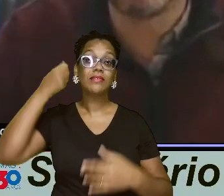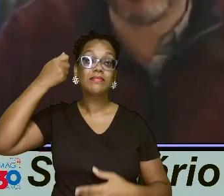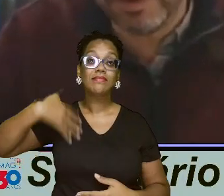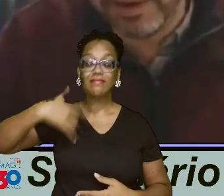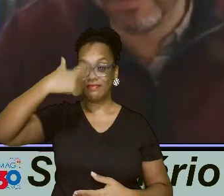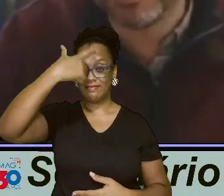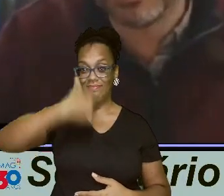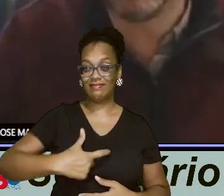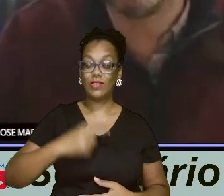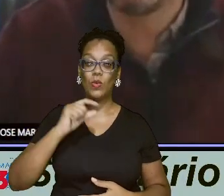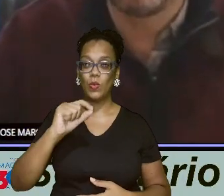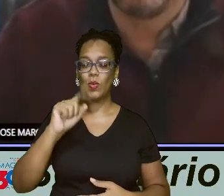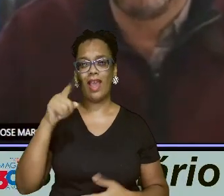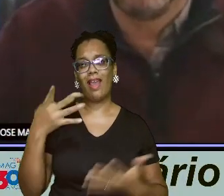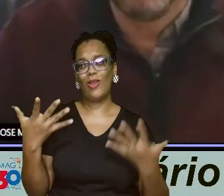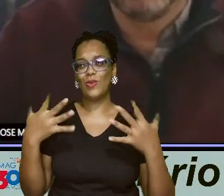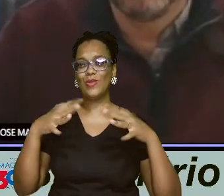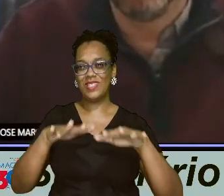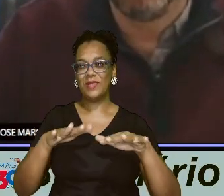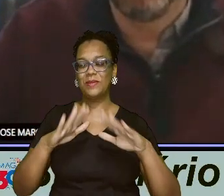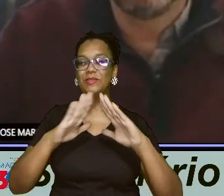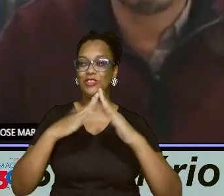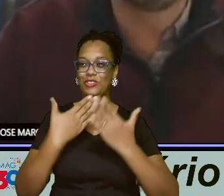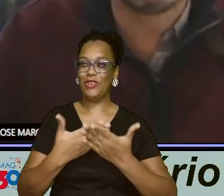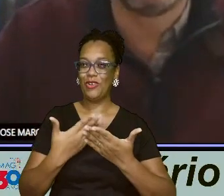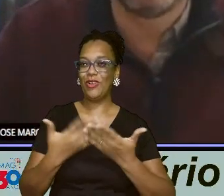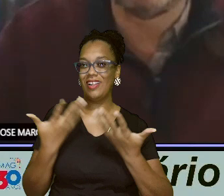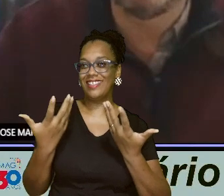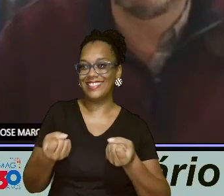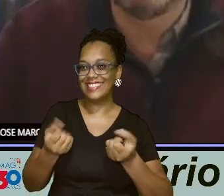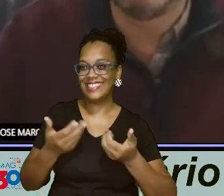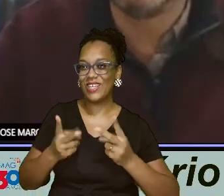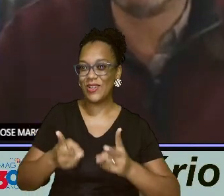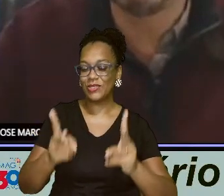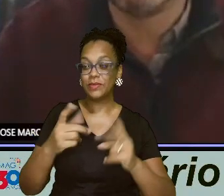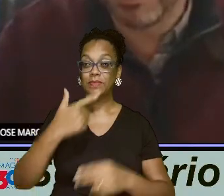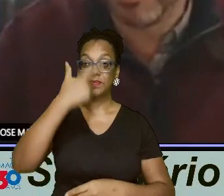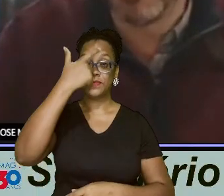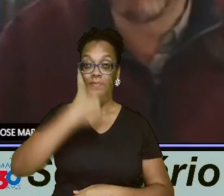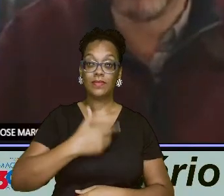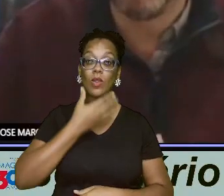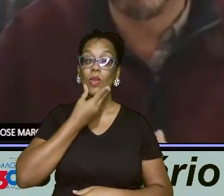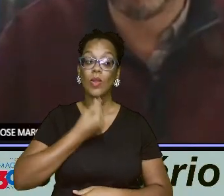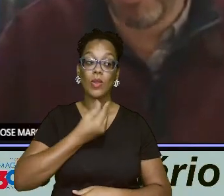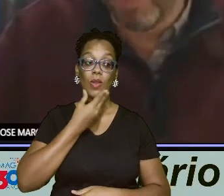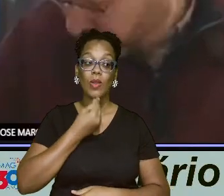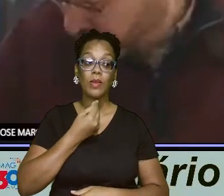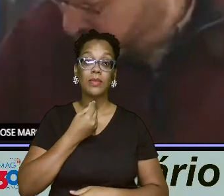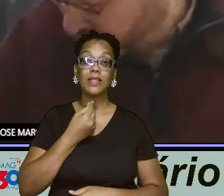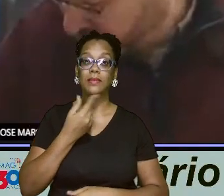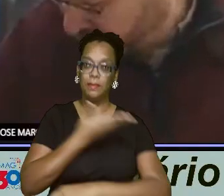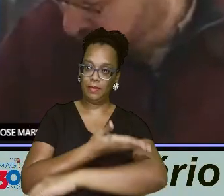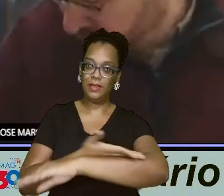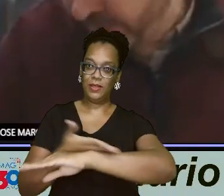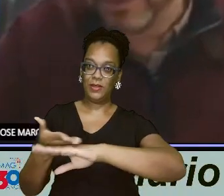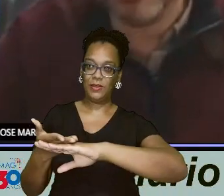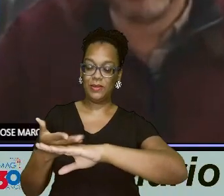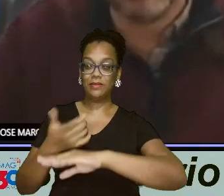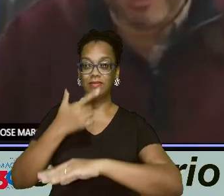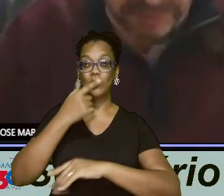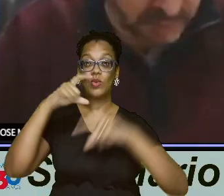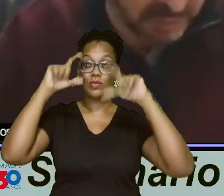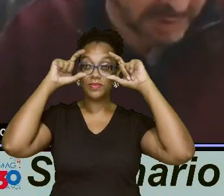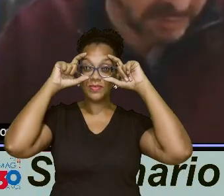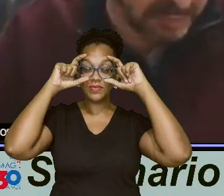de inclusão que a escola tem adotado. Eu sou um homem de branco, uso óculos. Hoje estou